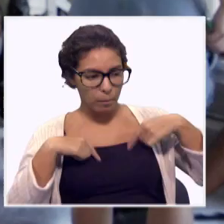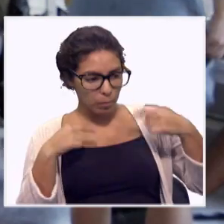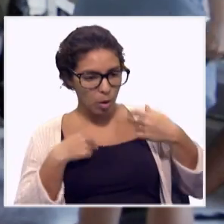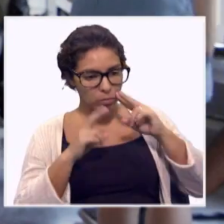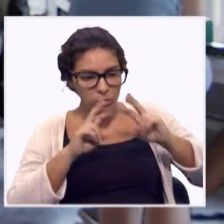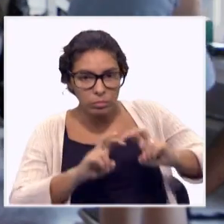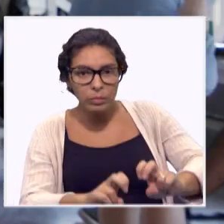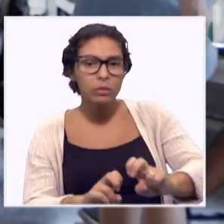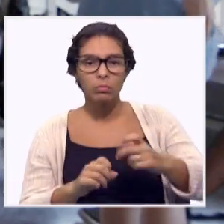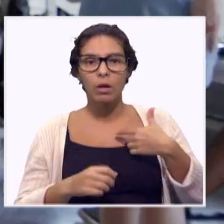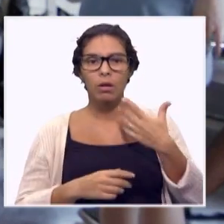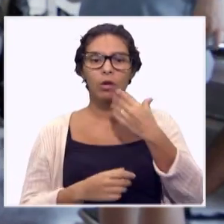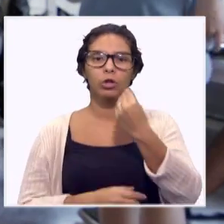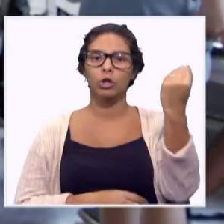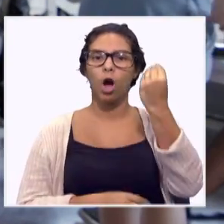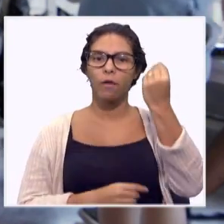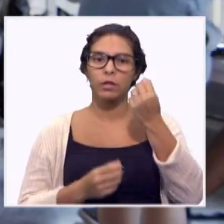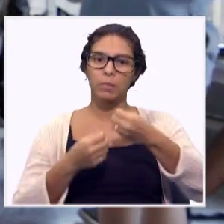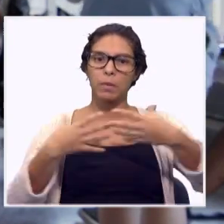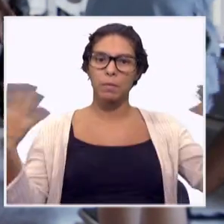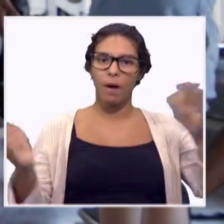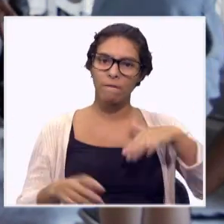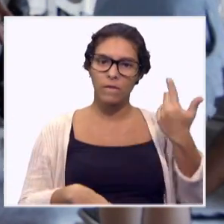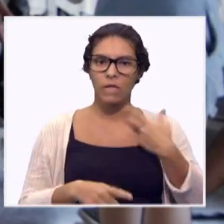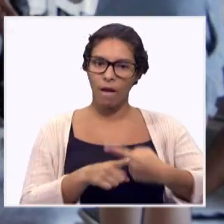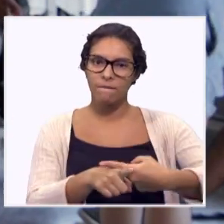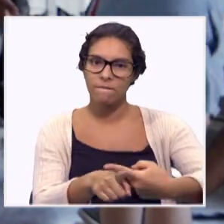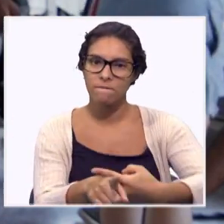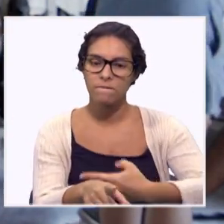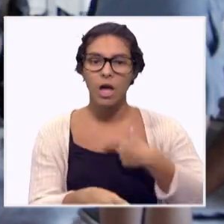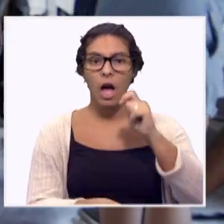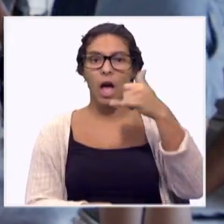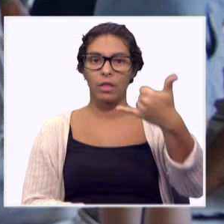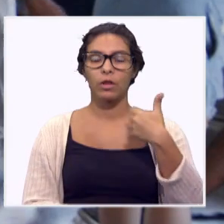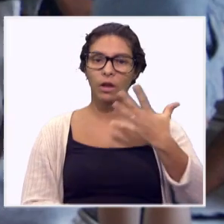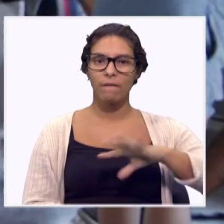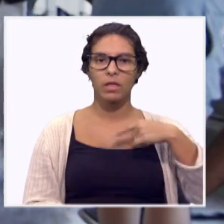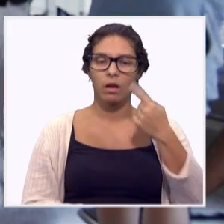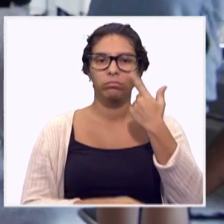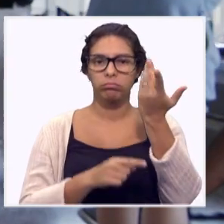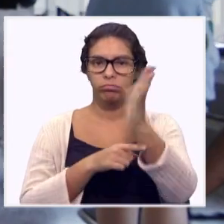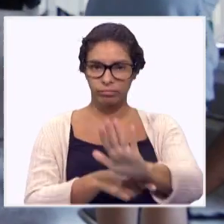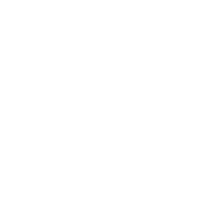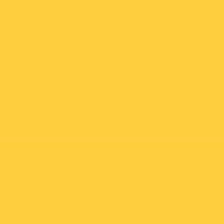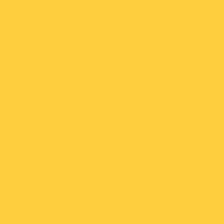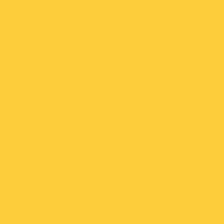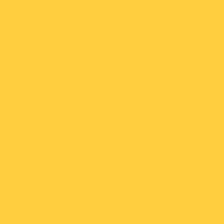própria estão a cativar cada vez mais jovens e o repórter E2 dá voz àqueles que escolheram ser freelancers.